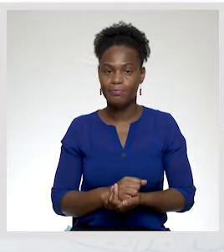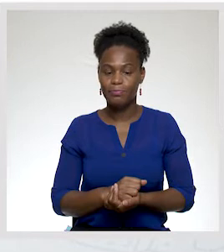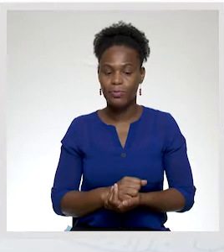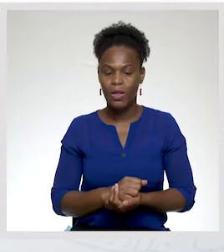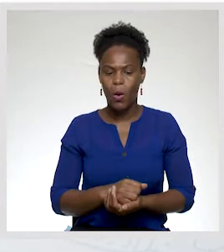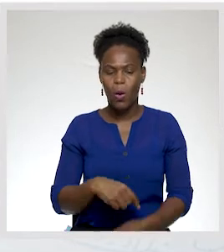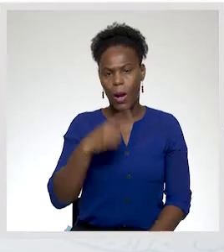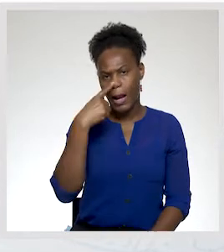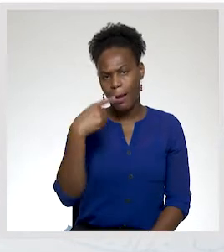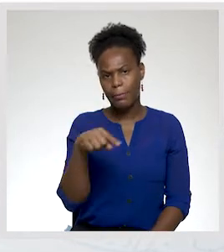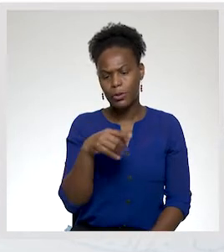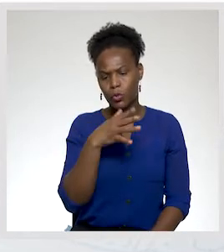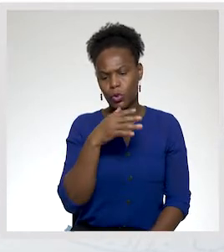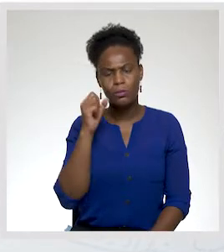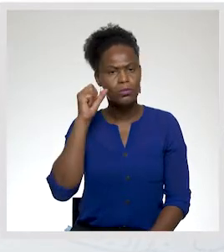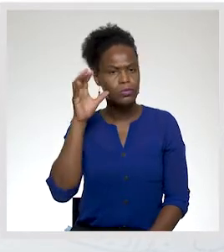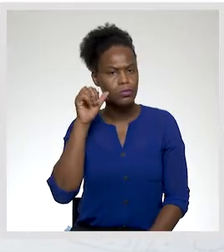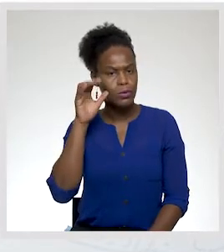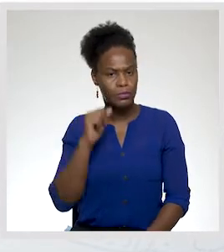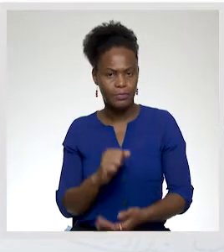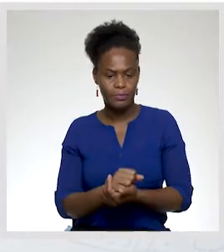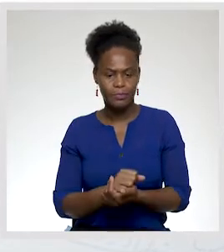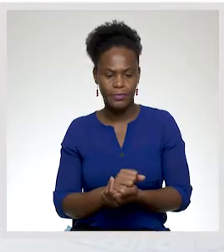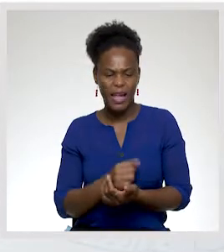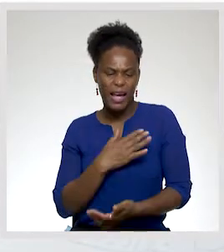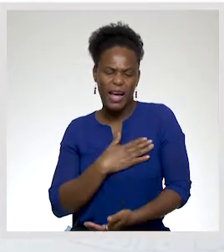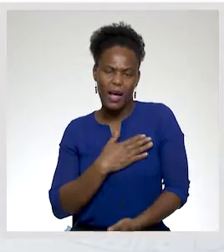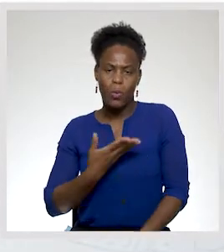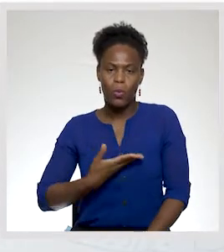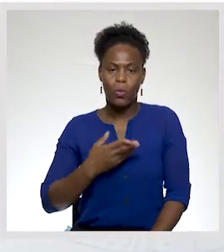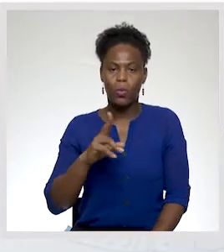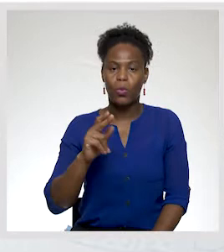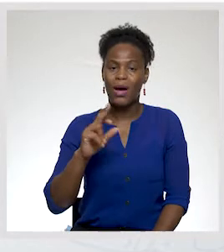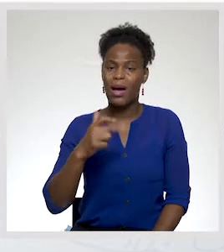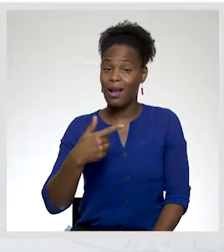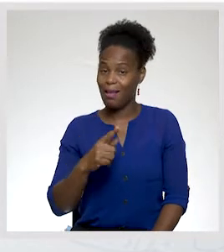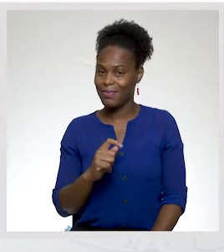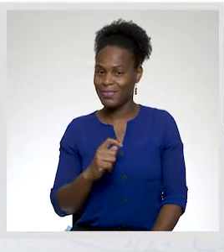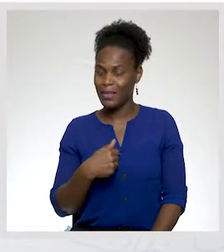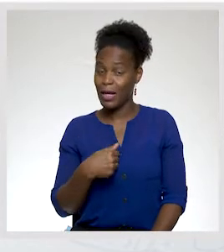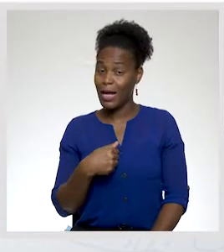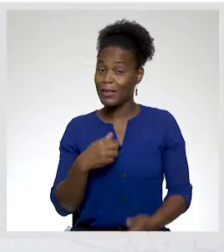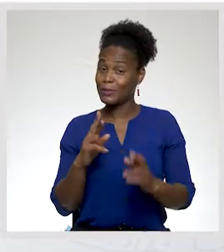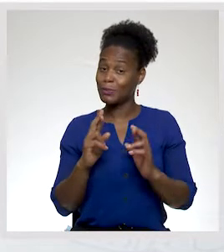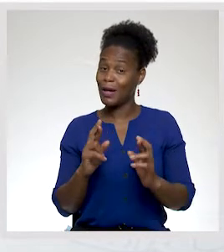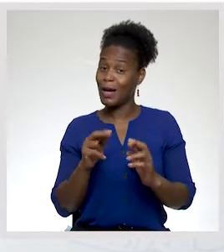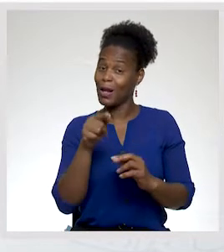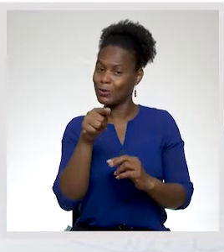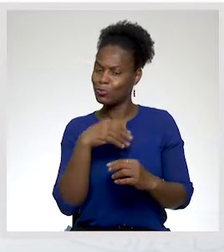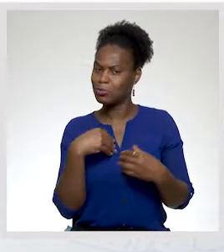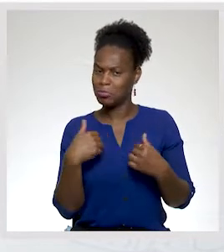O lápis roxo. Caro Duarte, espero que te